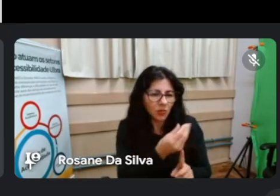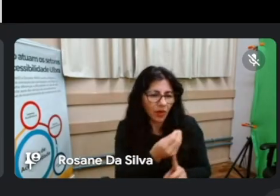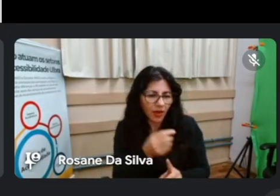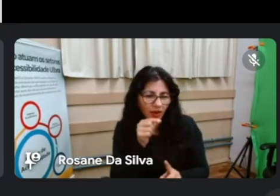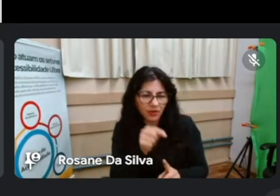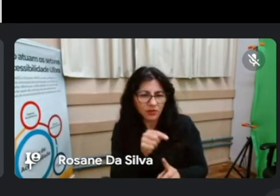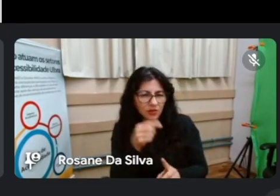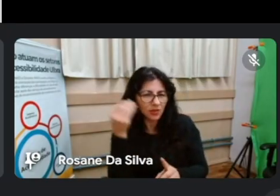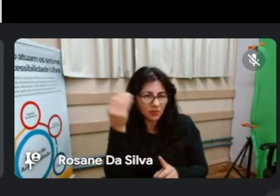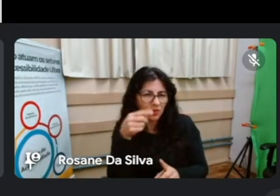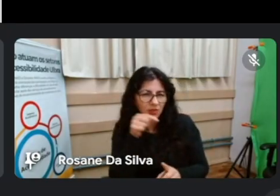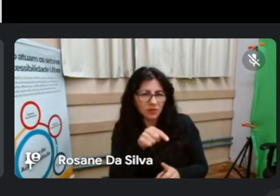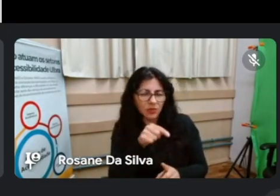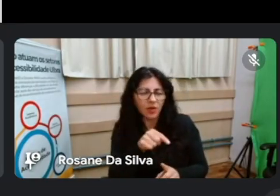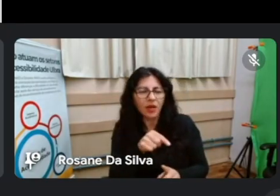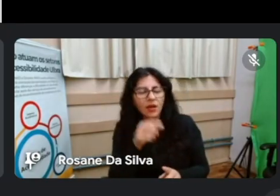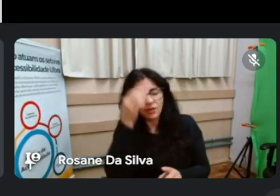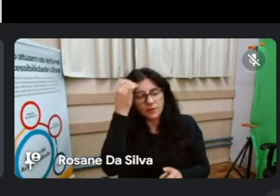menos